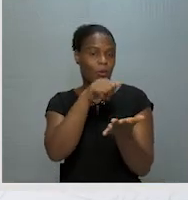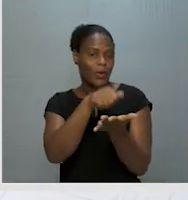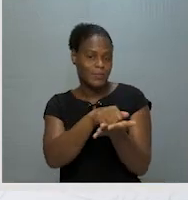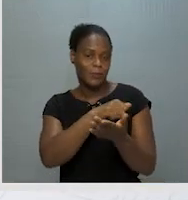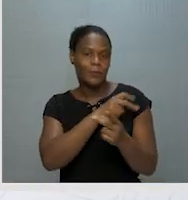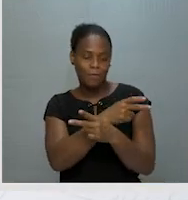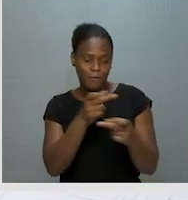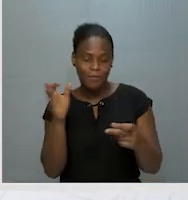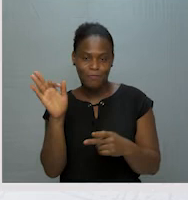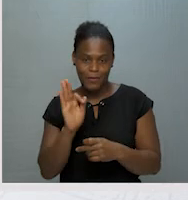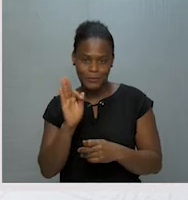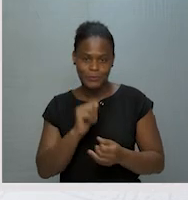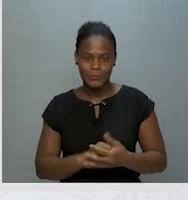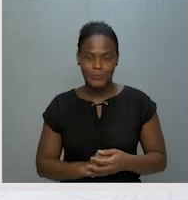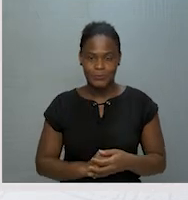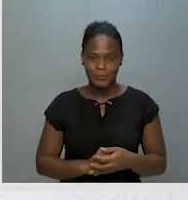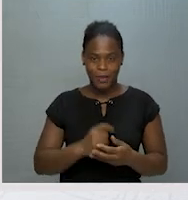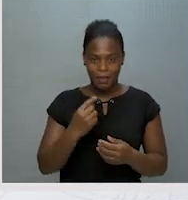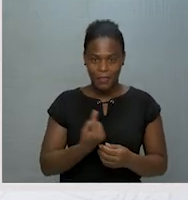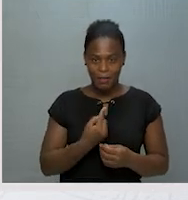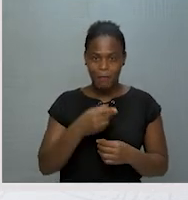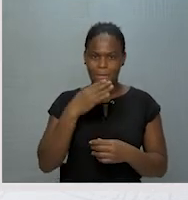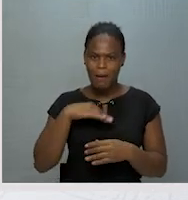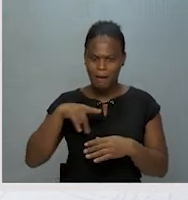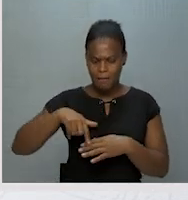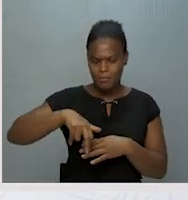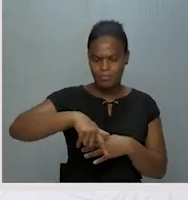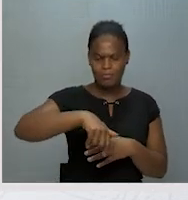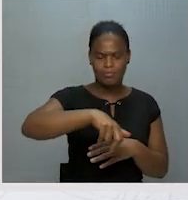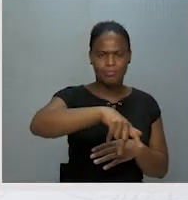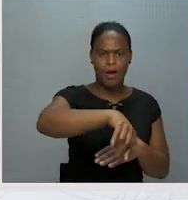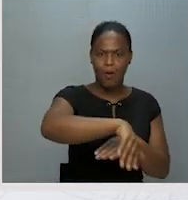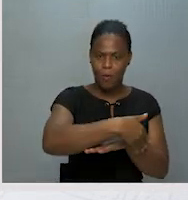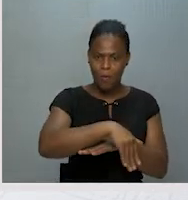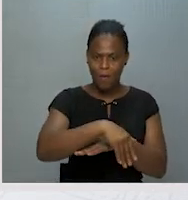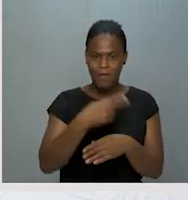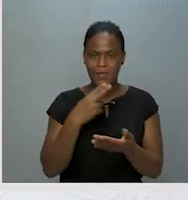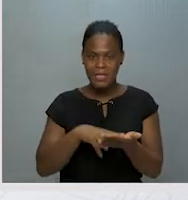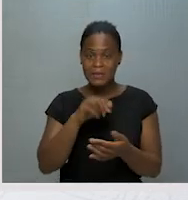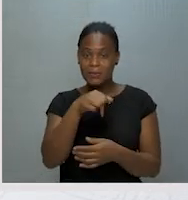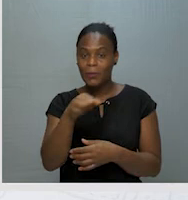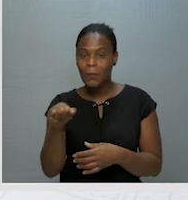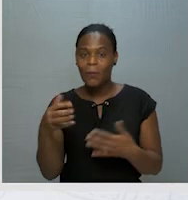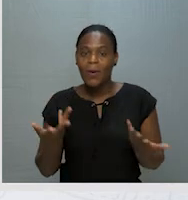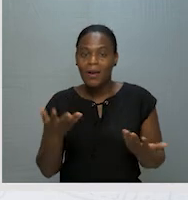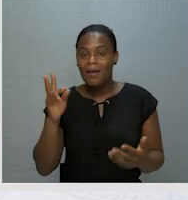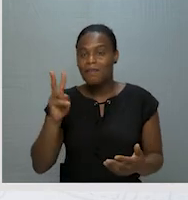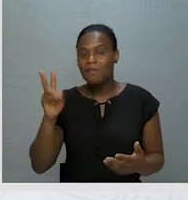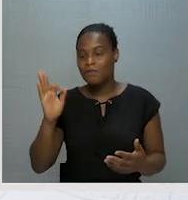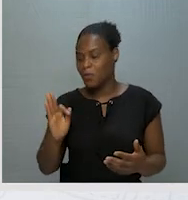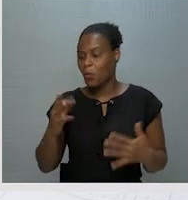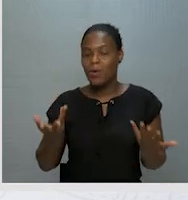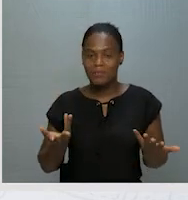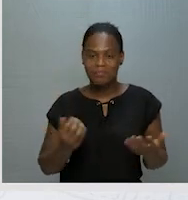afirmações falsas. Devo utilizar a passadeira para atravessar a rua. Verdadeiro? Uma afirmação verdadeira ou